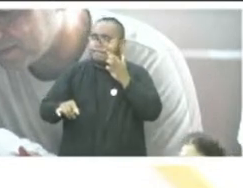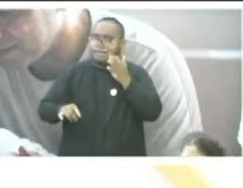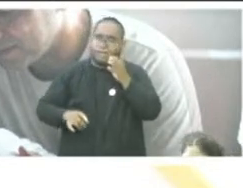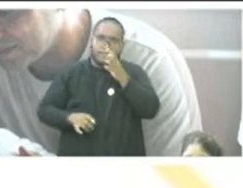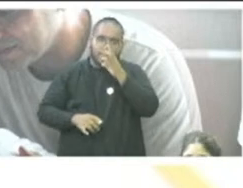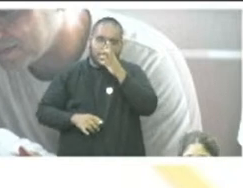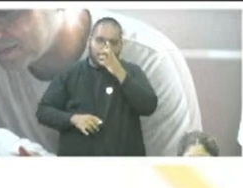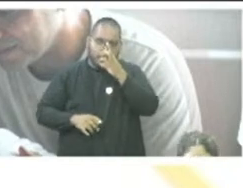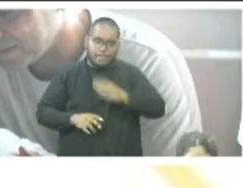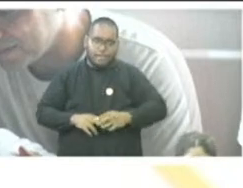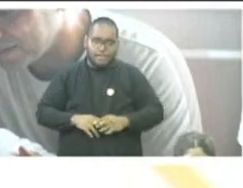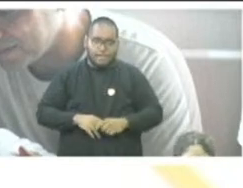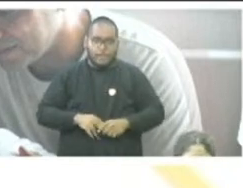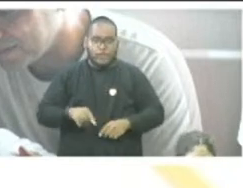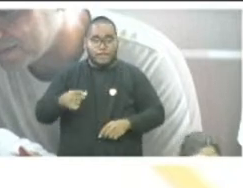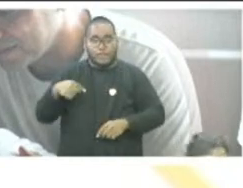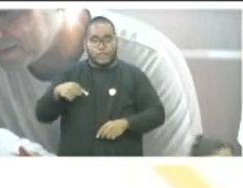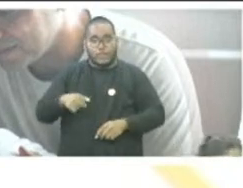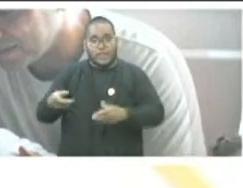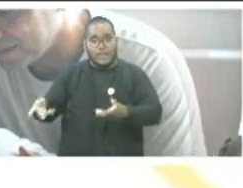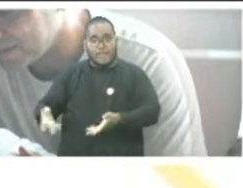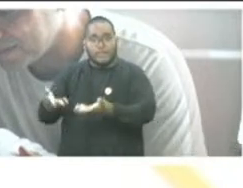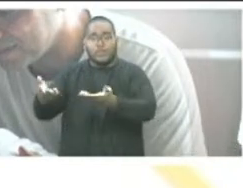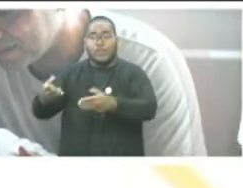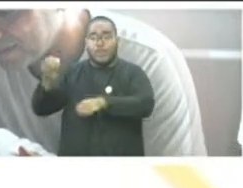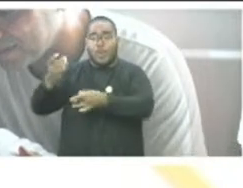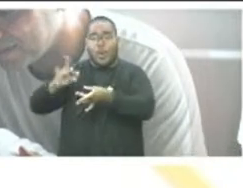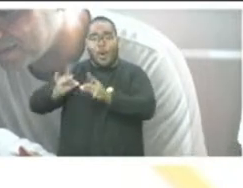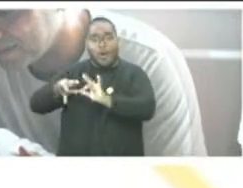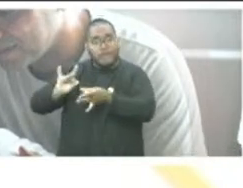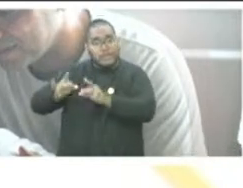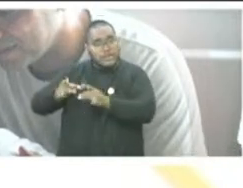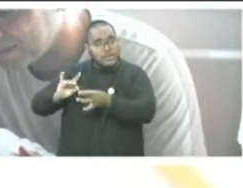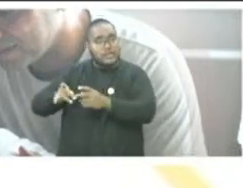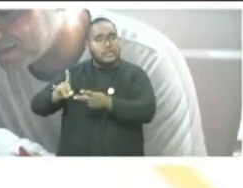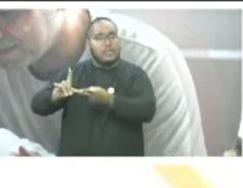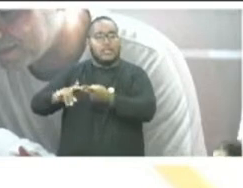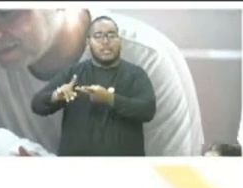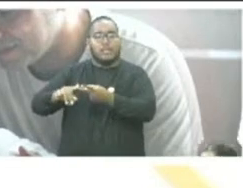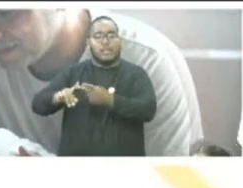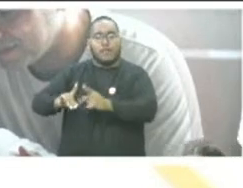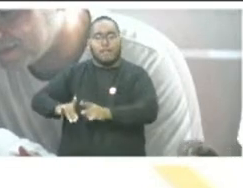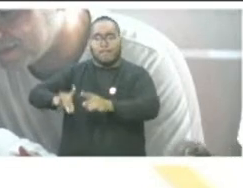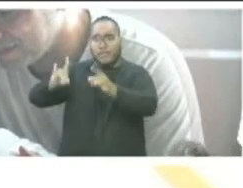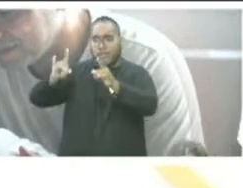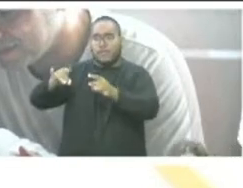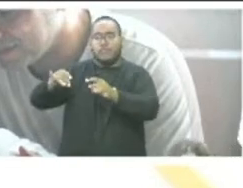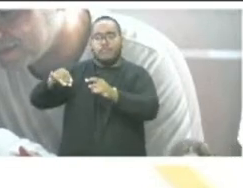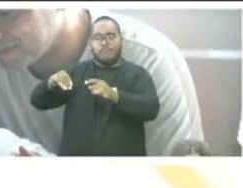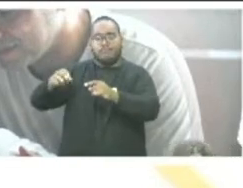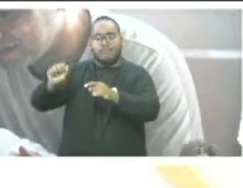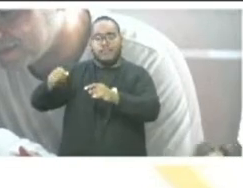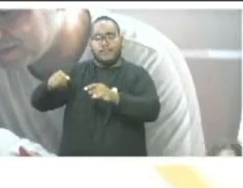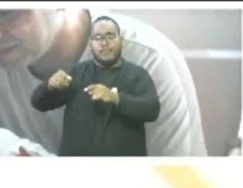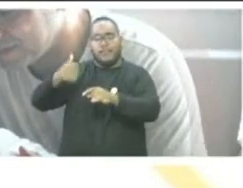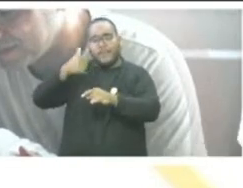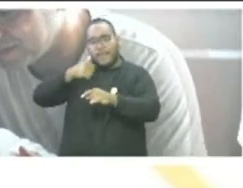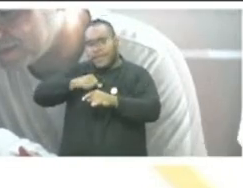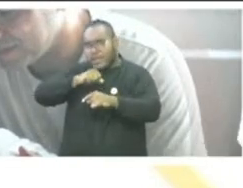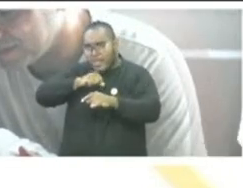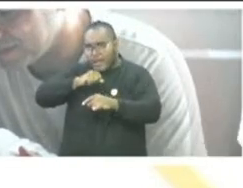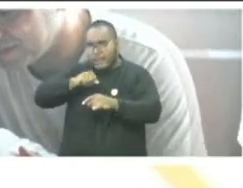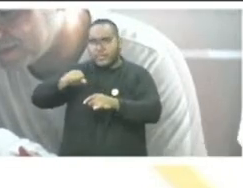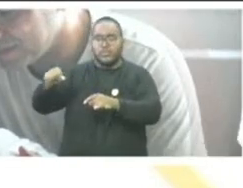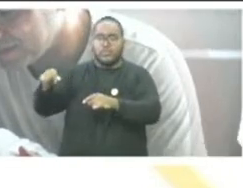está promovendo tanto oficinas, quanto dentro do TED Maternidades, que a gente tem as maternidades que são apoiadoras, as